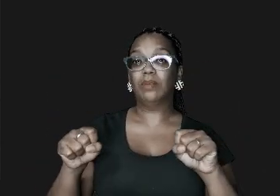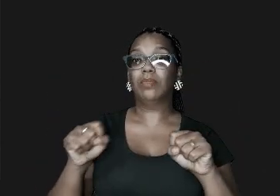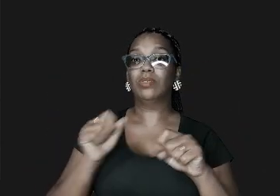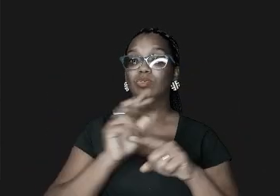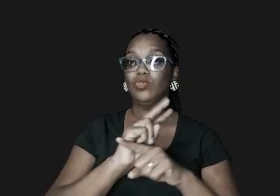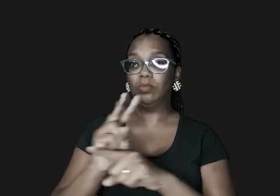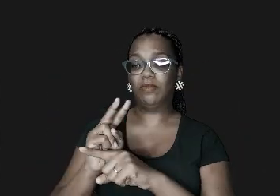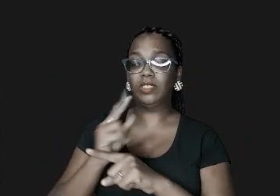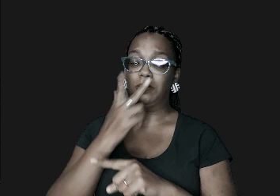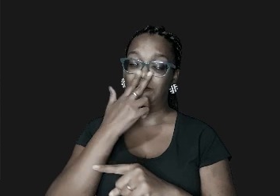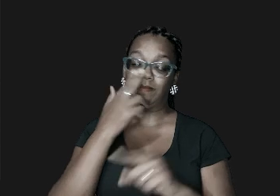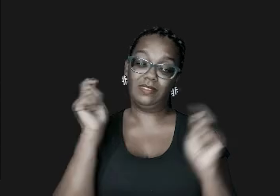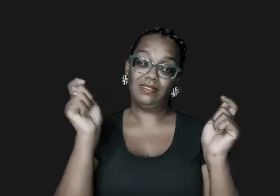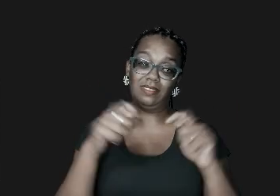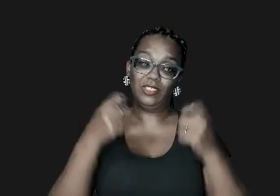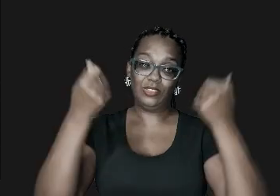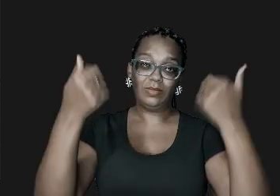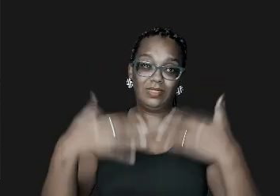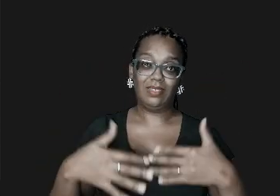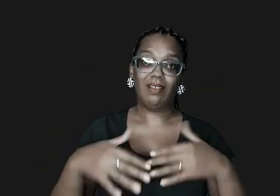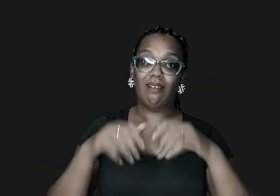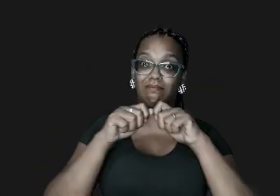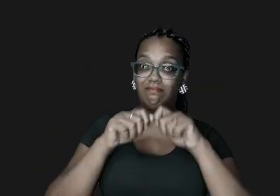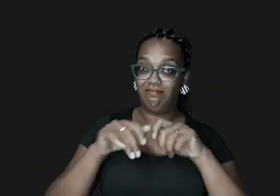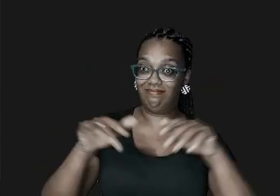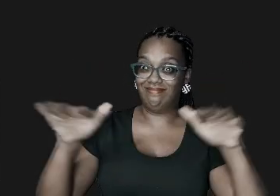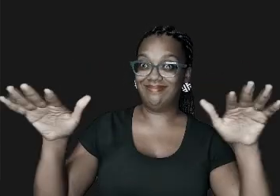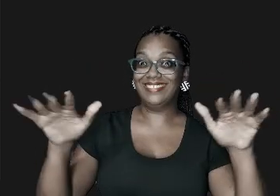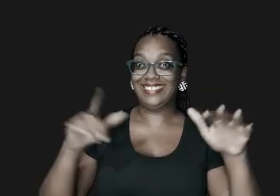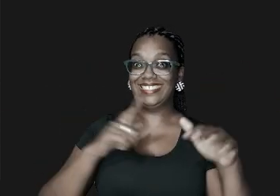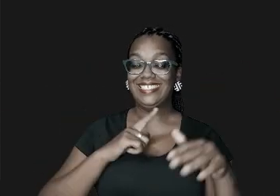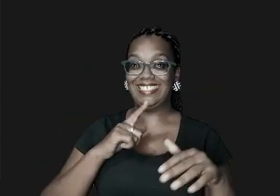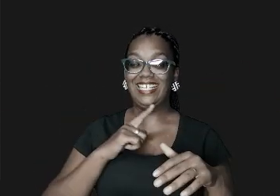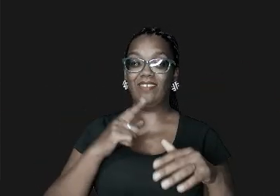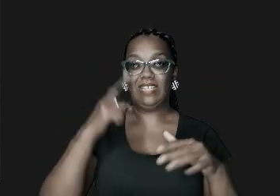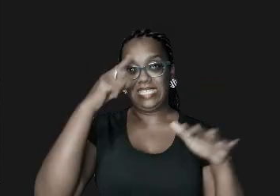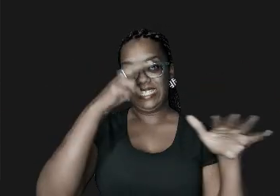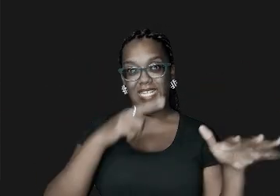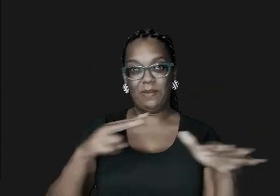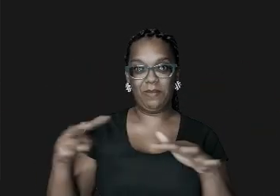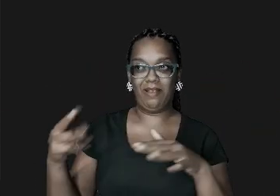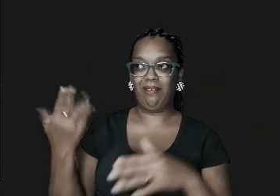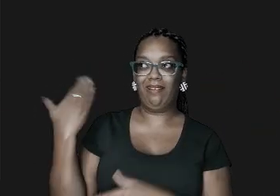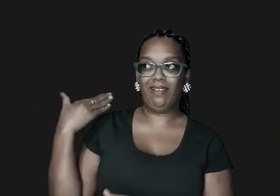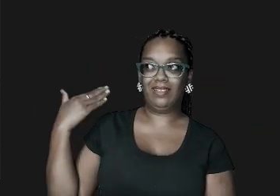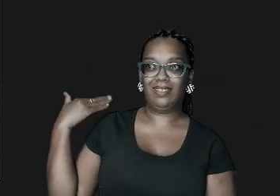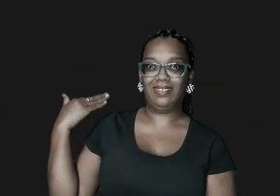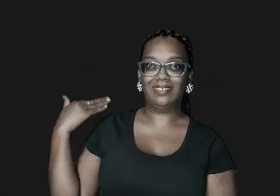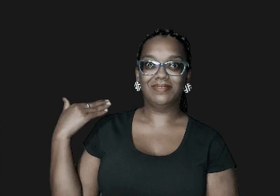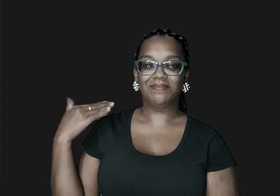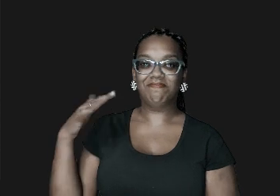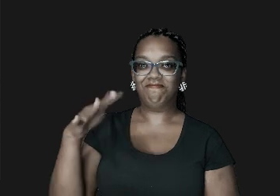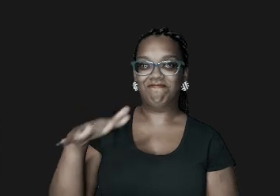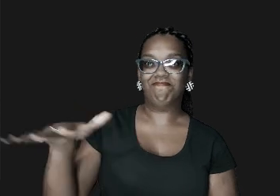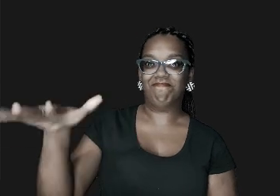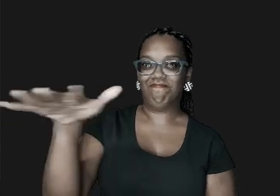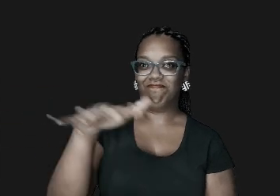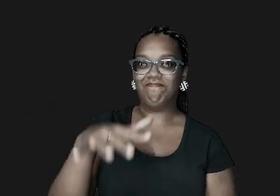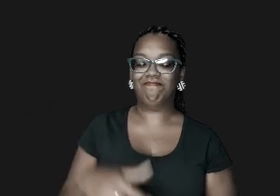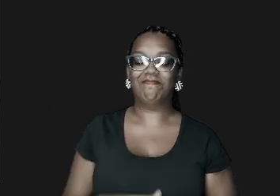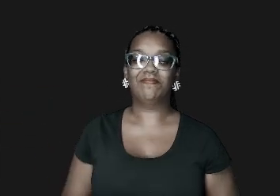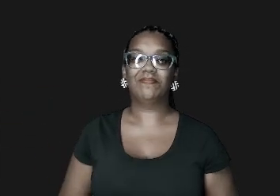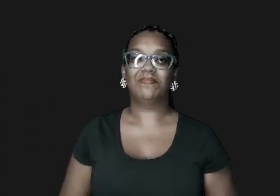desenvolvendo Esse sistema de supervisão E aí eu acho que vale falar aqui dada a repercussão que teve essa semana